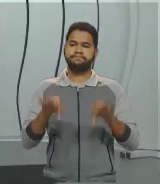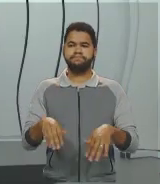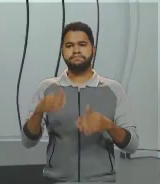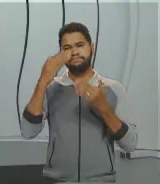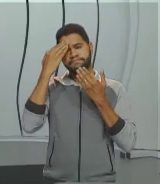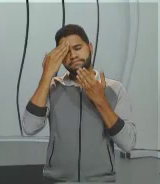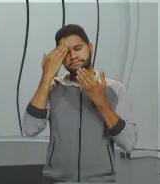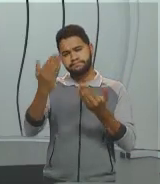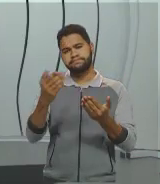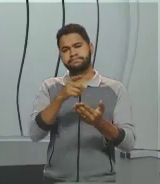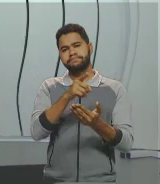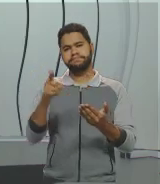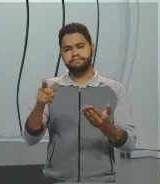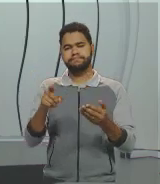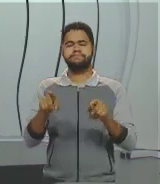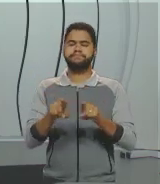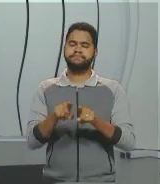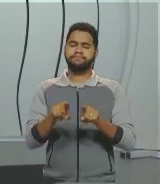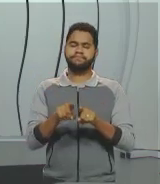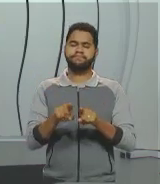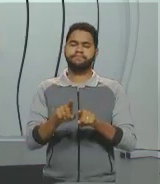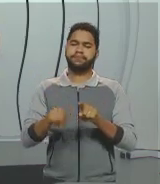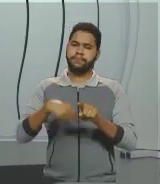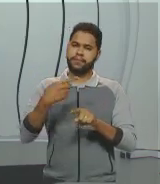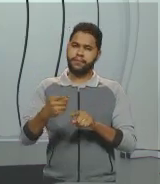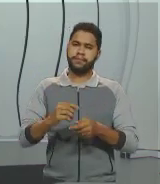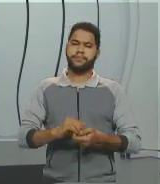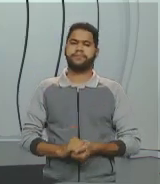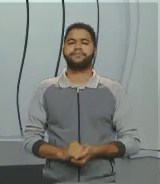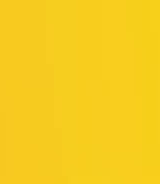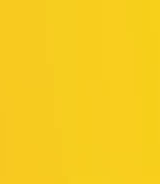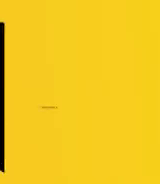Agradeço a participação de vocês e até a próxima. Muito obrigado.